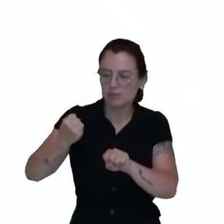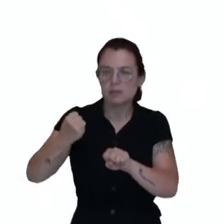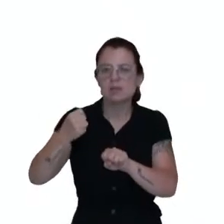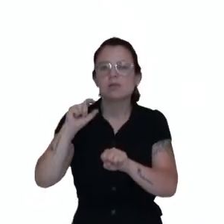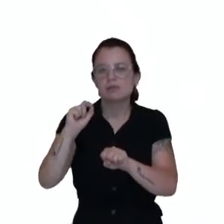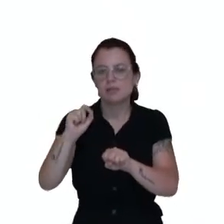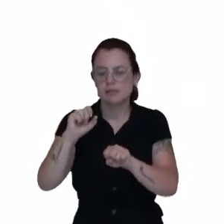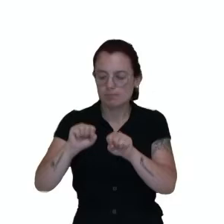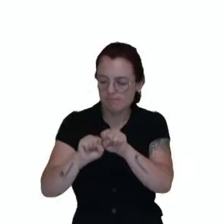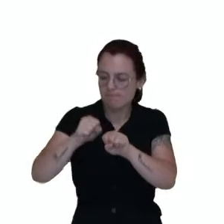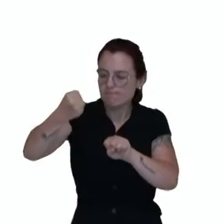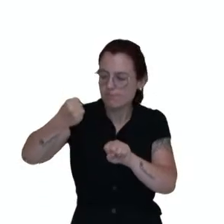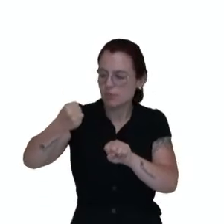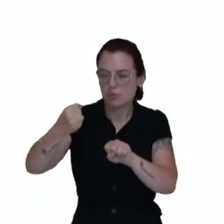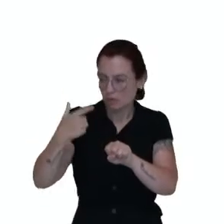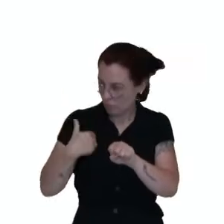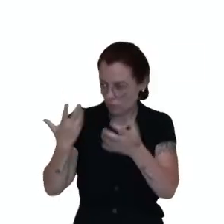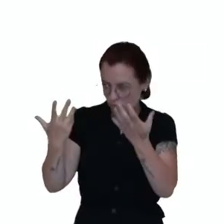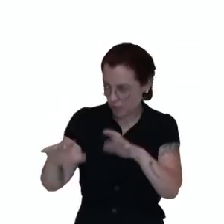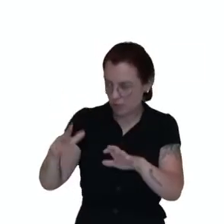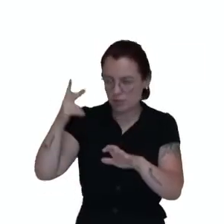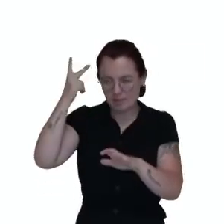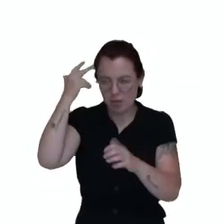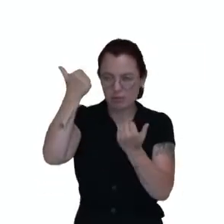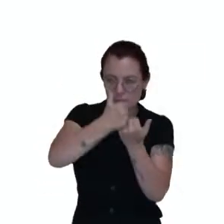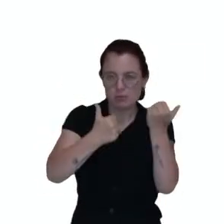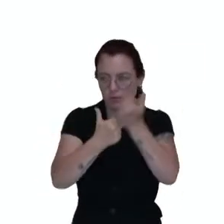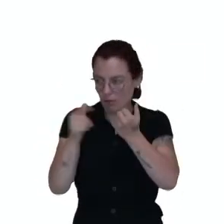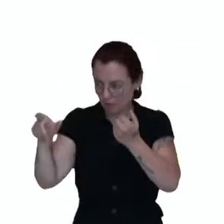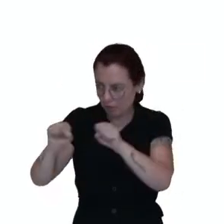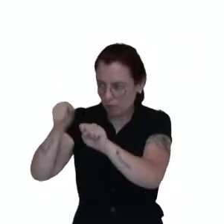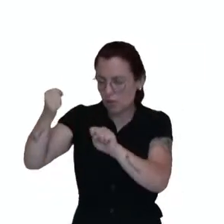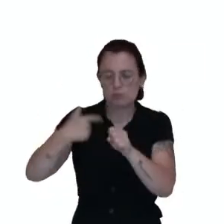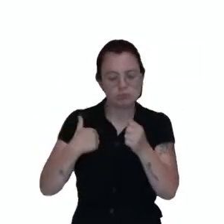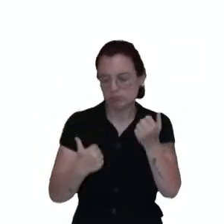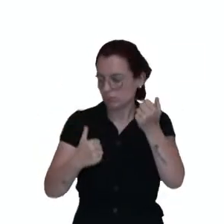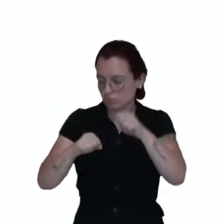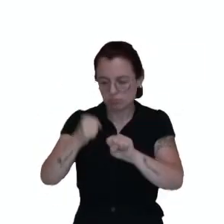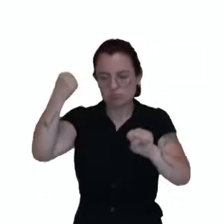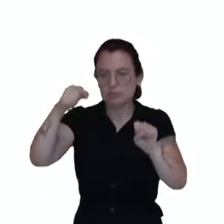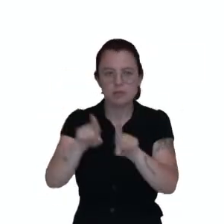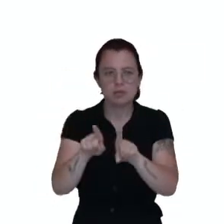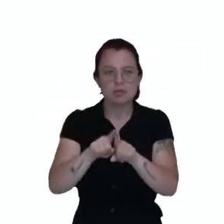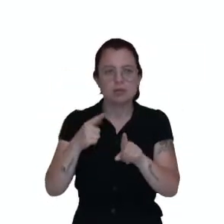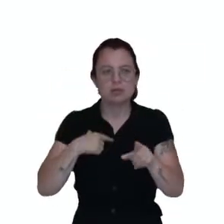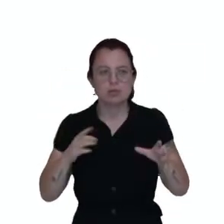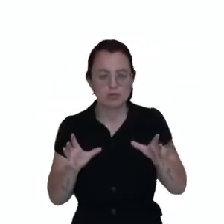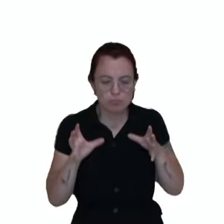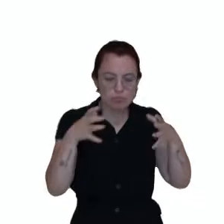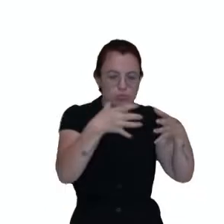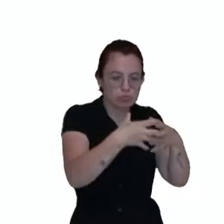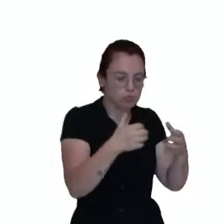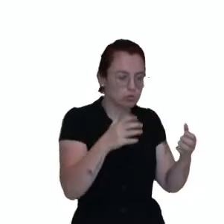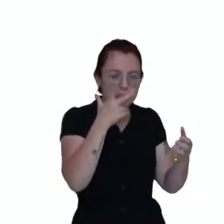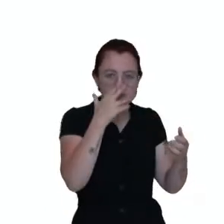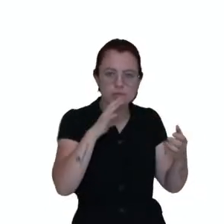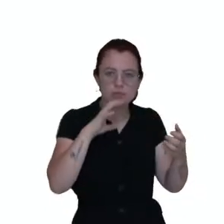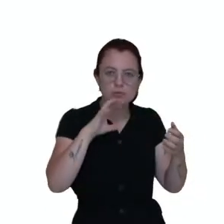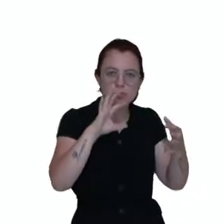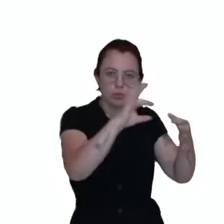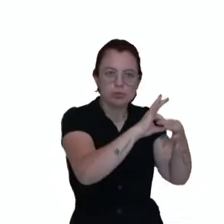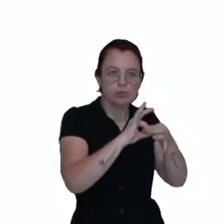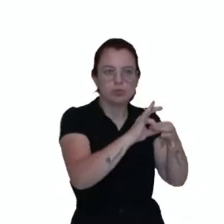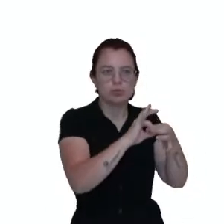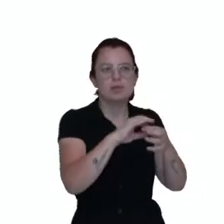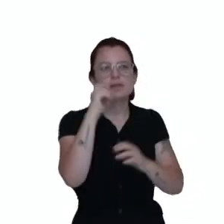do café com leite, ali o acordo que existia com São Paulo, e vai acabar se juntando com outros estados, principalmente o Rio Grande do Sul e